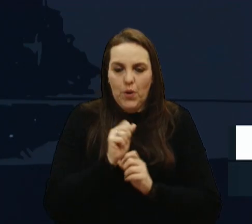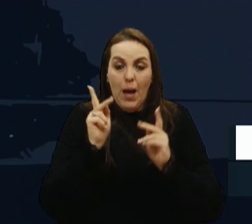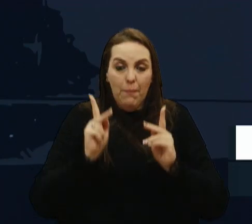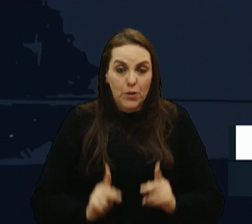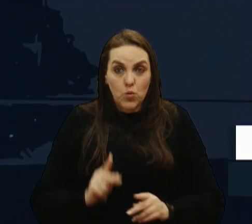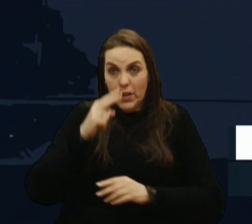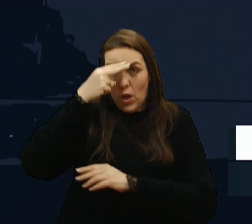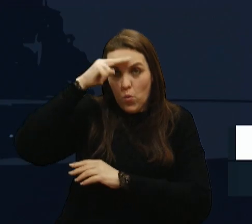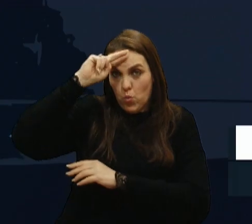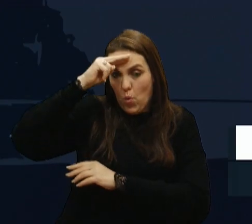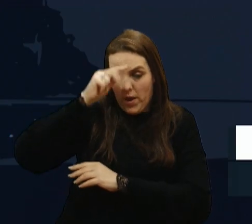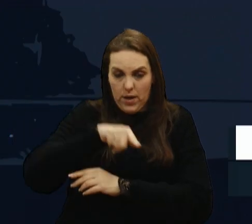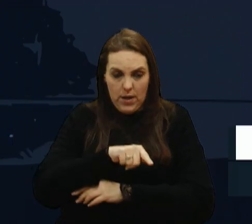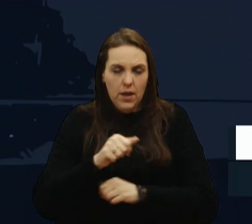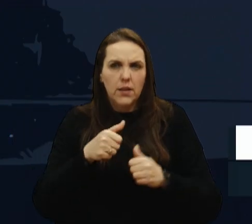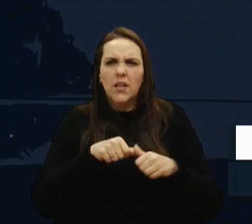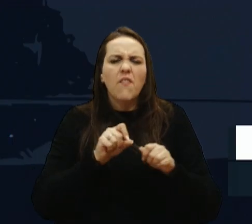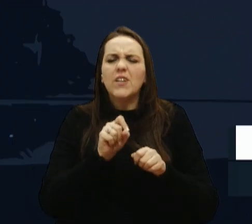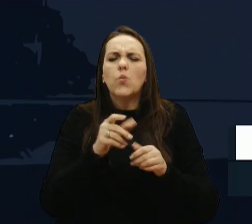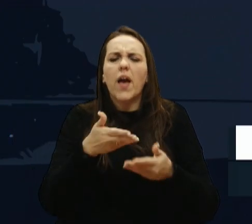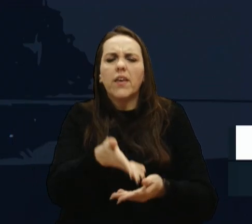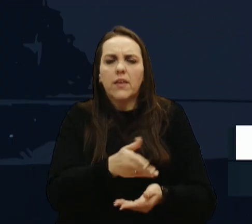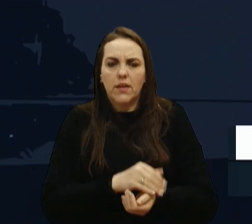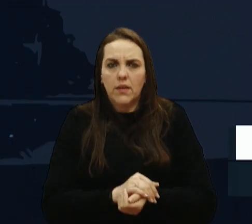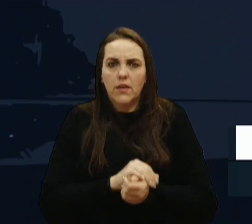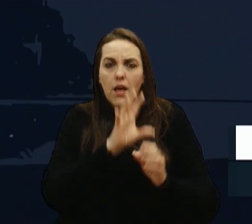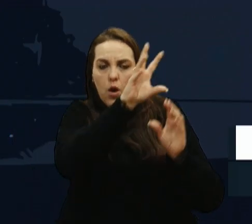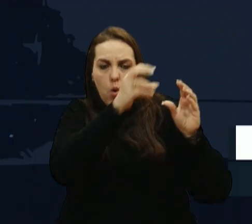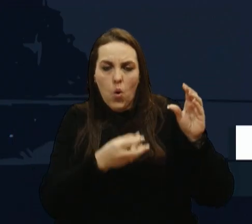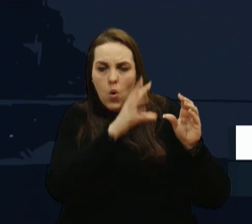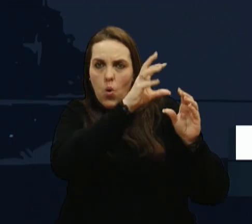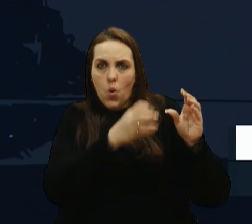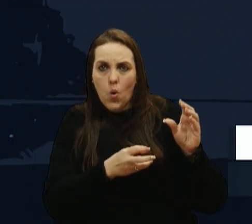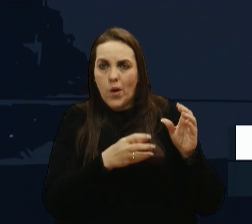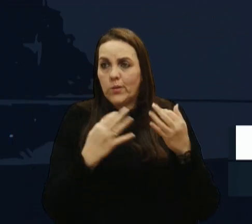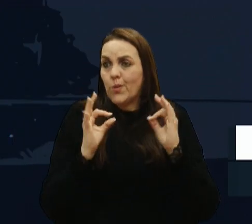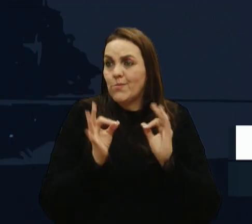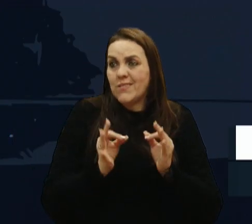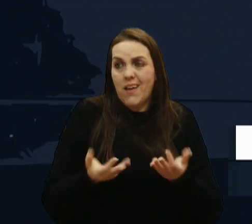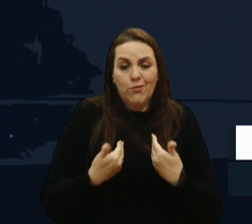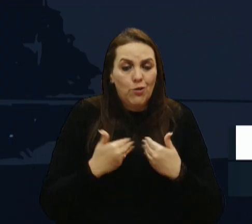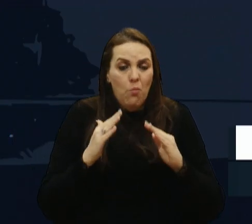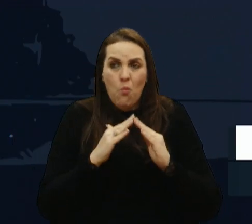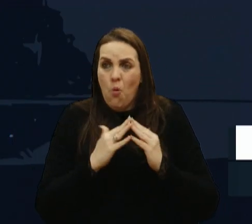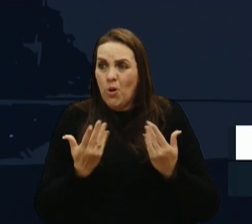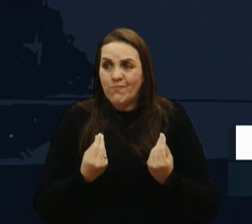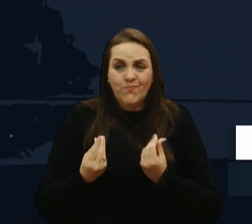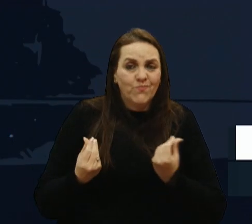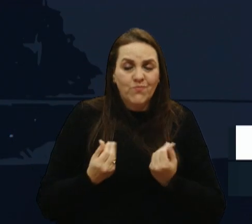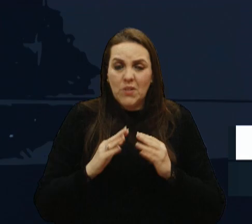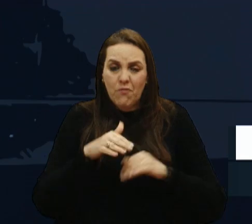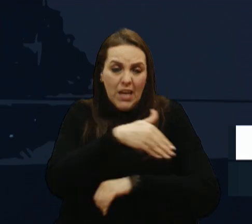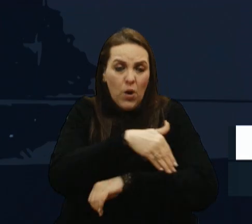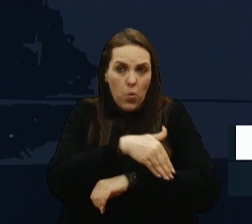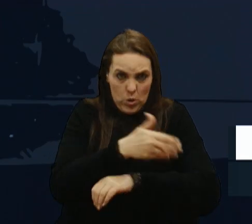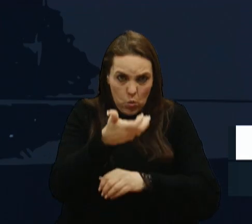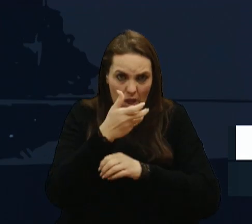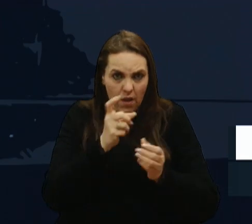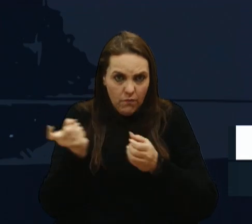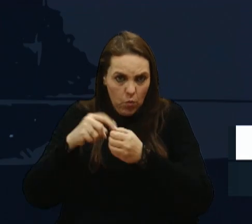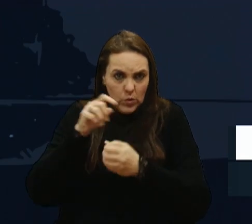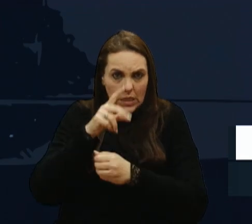viesse fazer aqui? Eu vim por causa de uma safra, não deu certo, não tenho residência, acabei na rua. Tu queres voltar para a tua